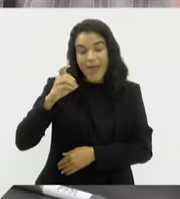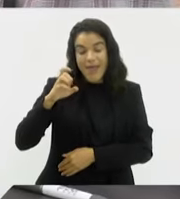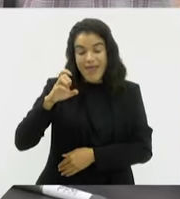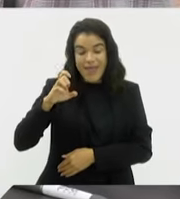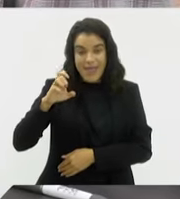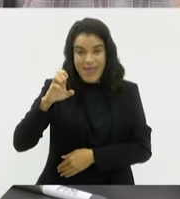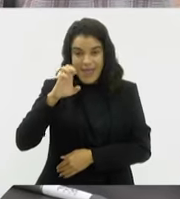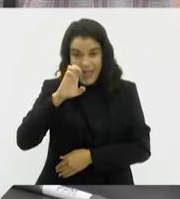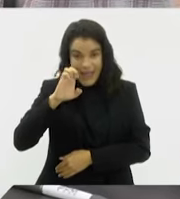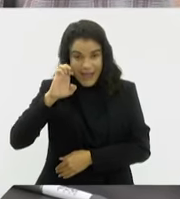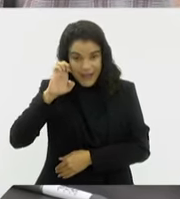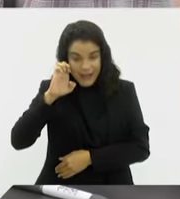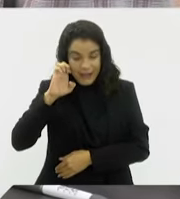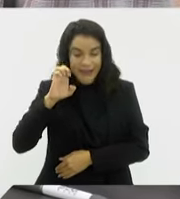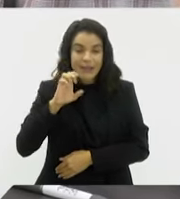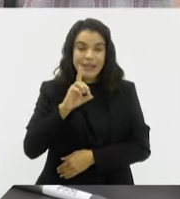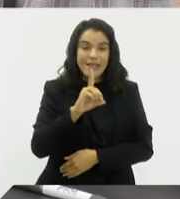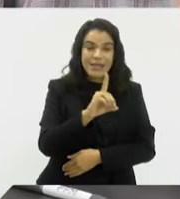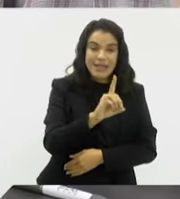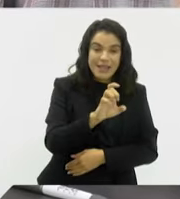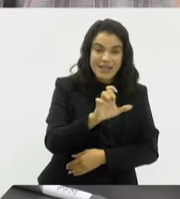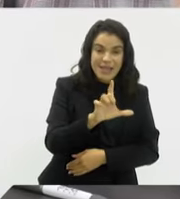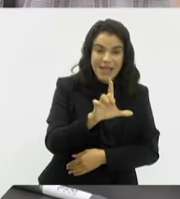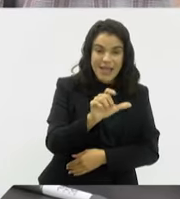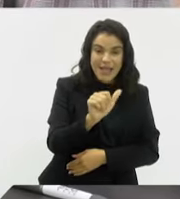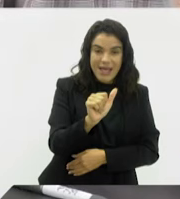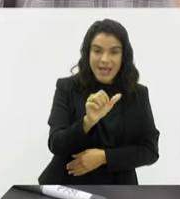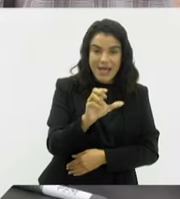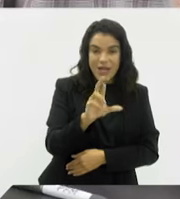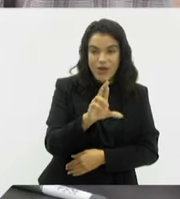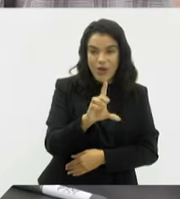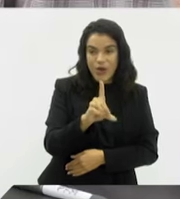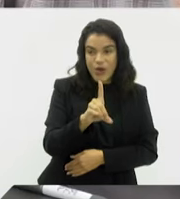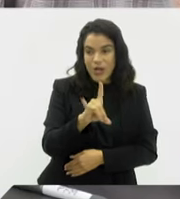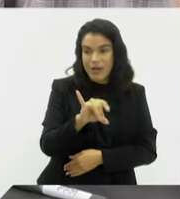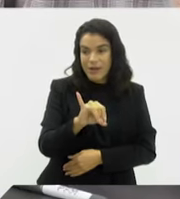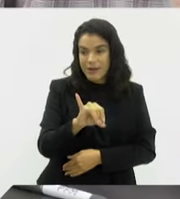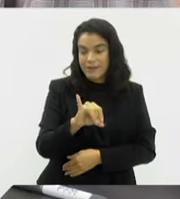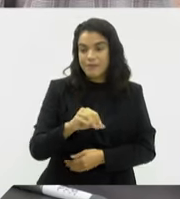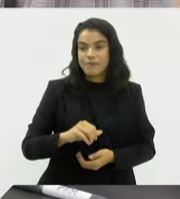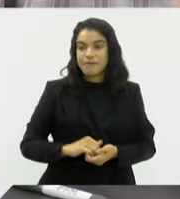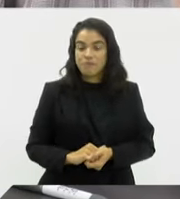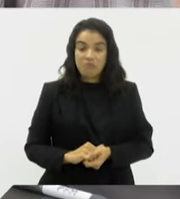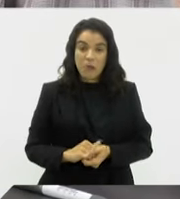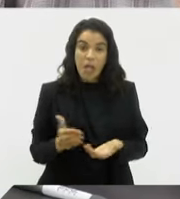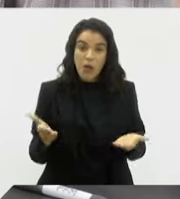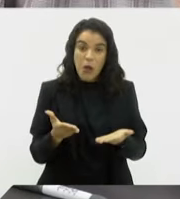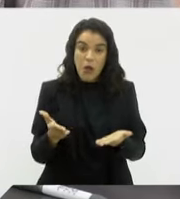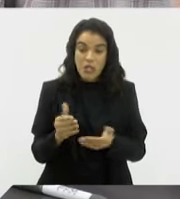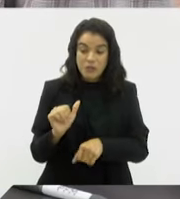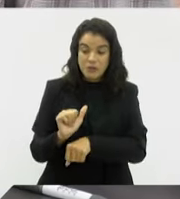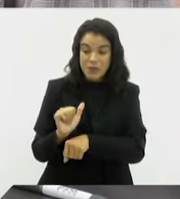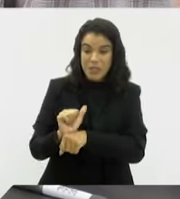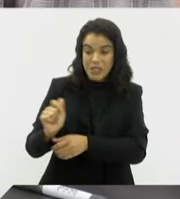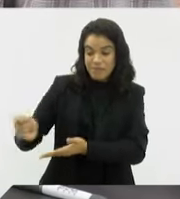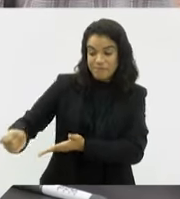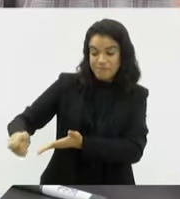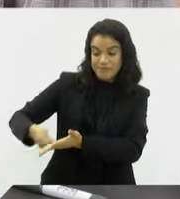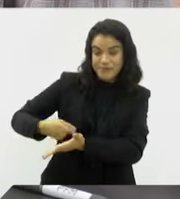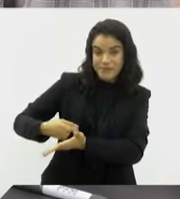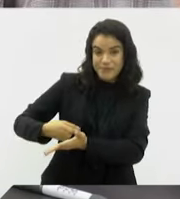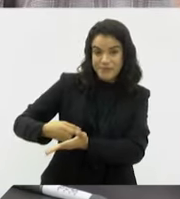projeto do deputado Delaroli. O projeto do deputado Delaroli está à sanção do governador. Isso significa que em poucos dias